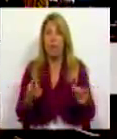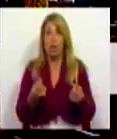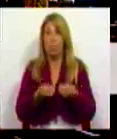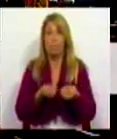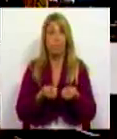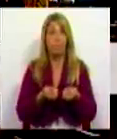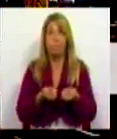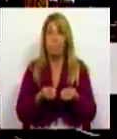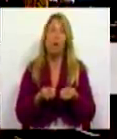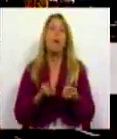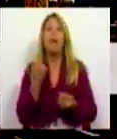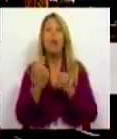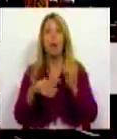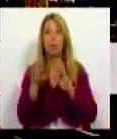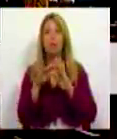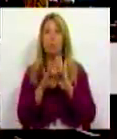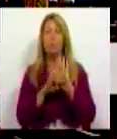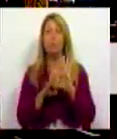e torna-se, em alguns programas,